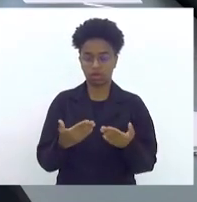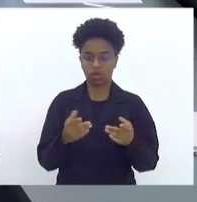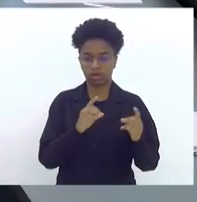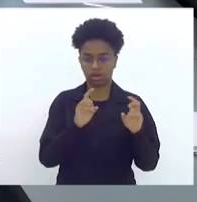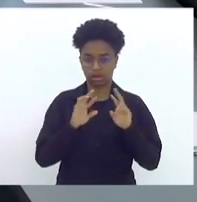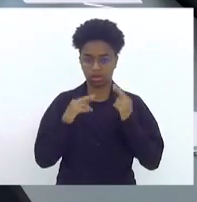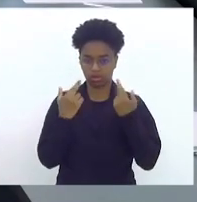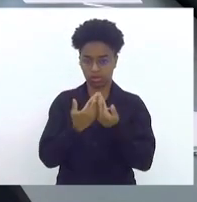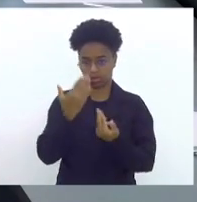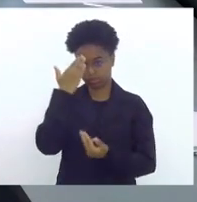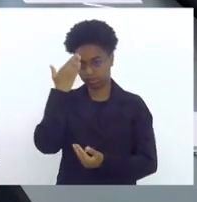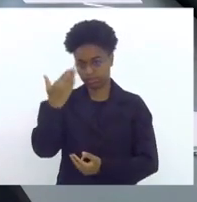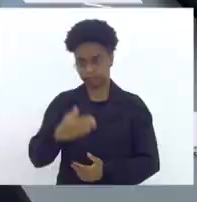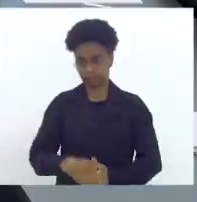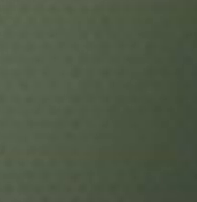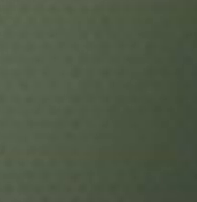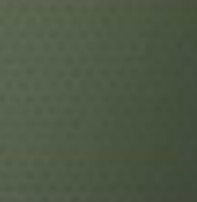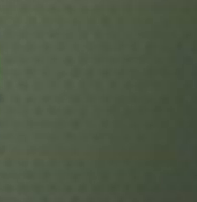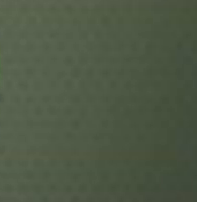obrigada